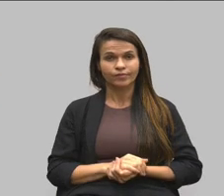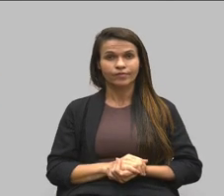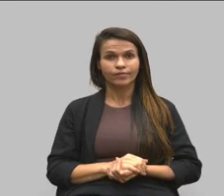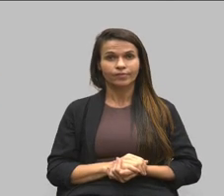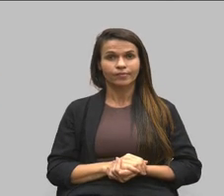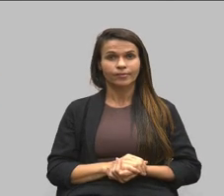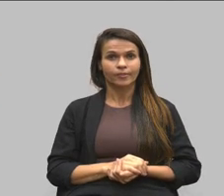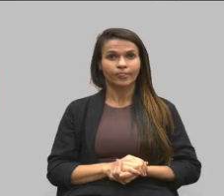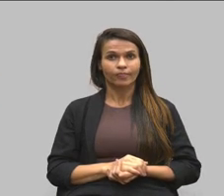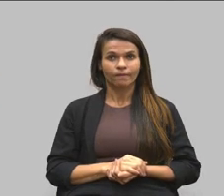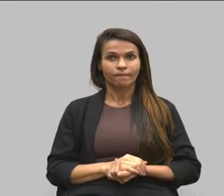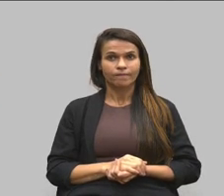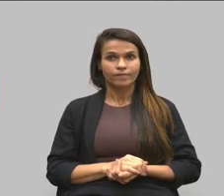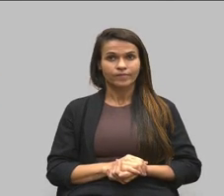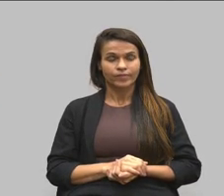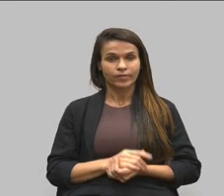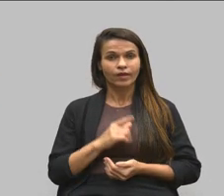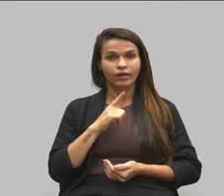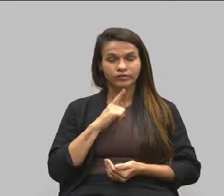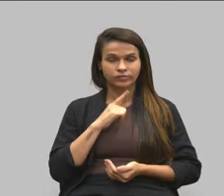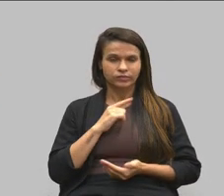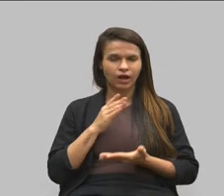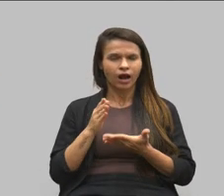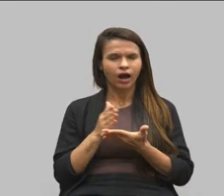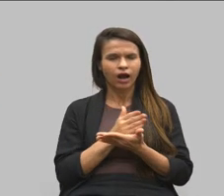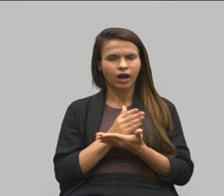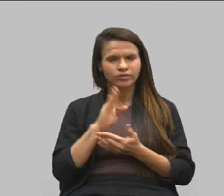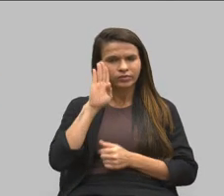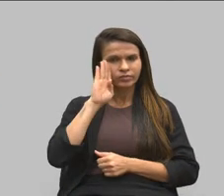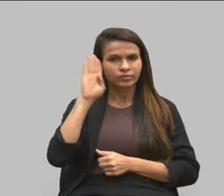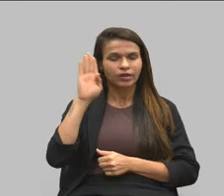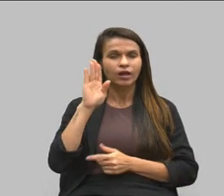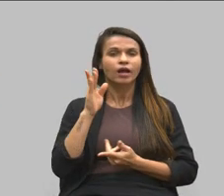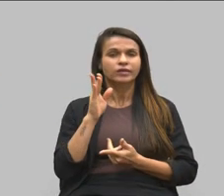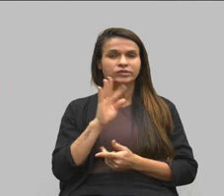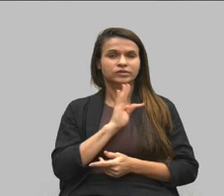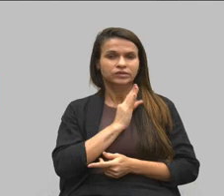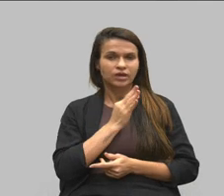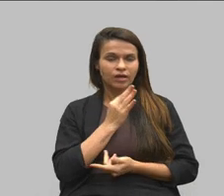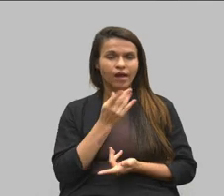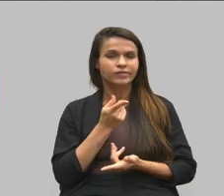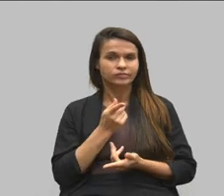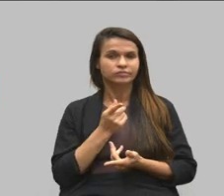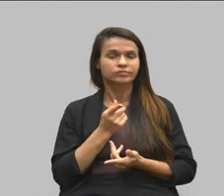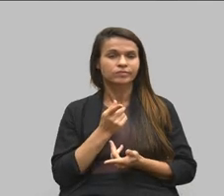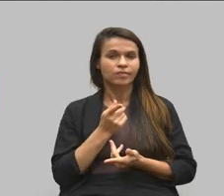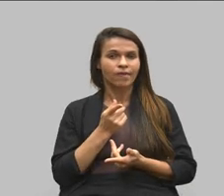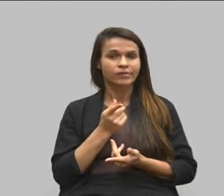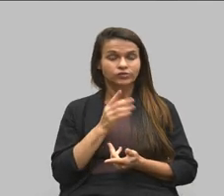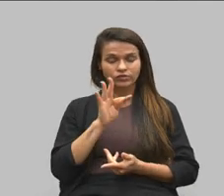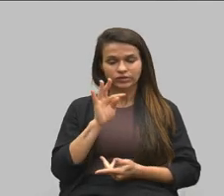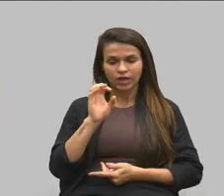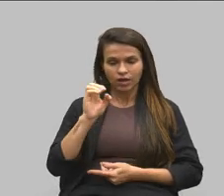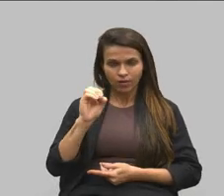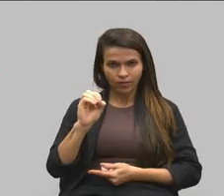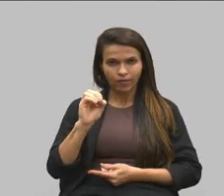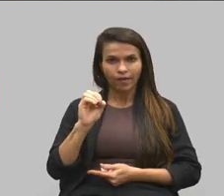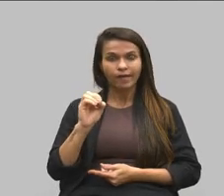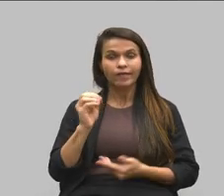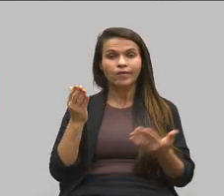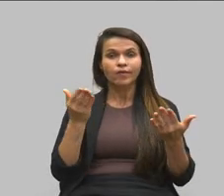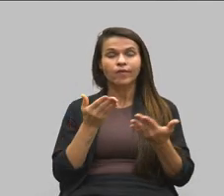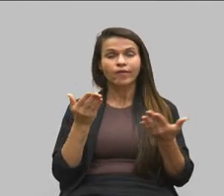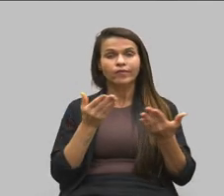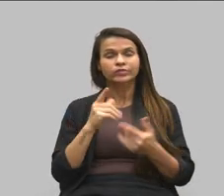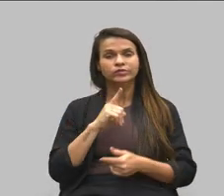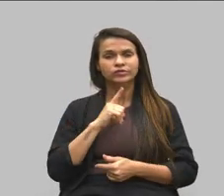eh Existem algumas principais técnicas né e procedimentos são recursos do to eh hoje nós temos